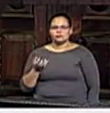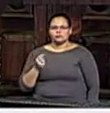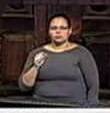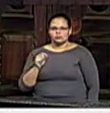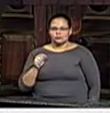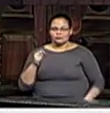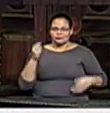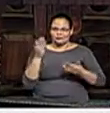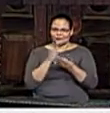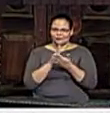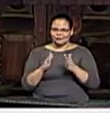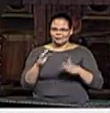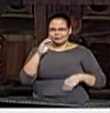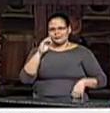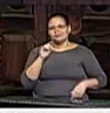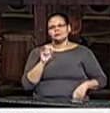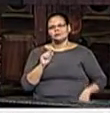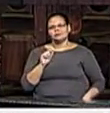extinguir